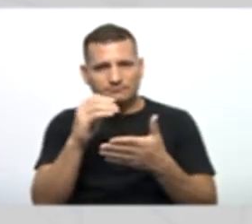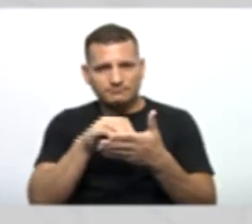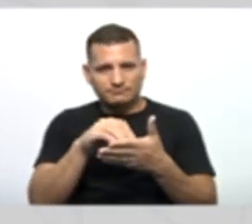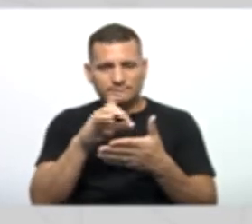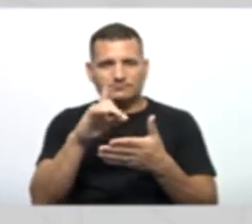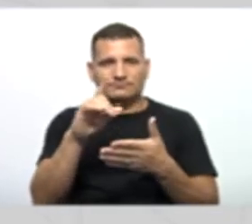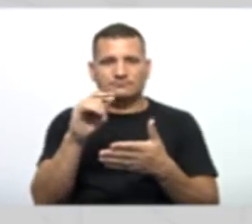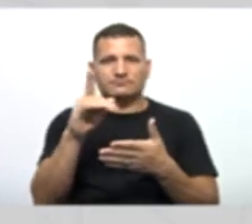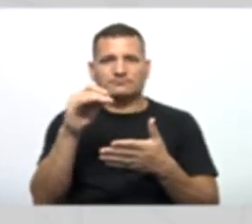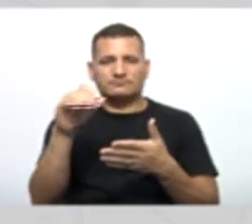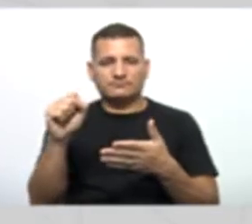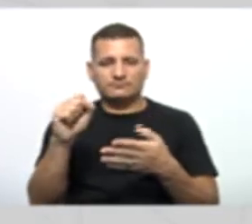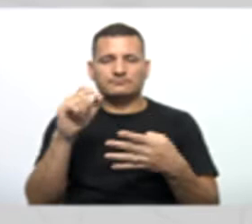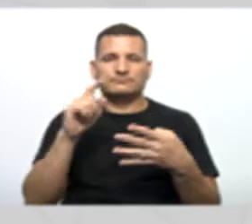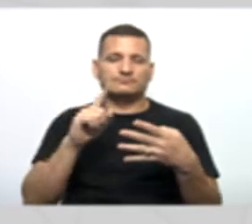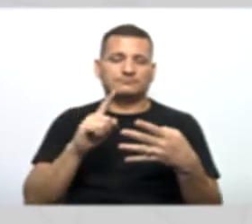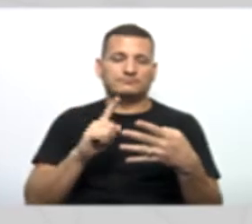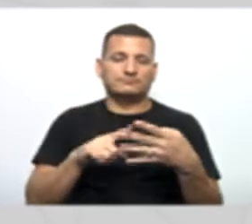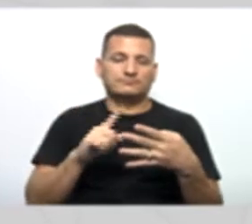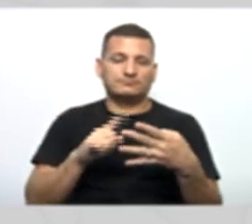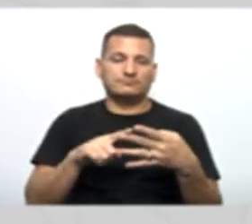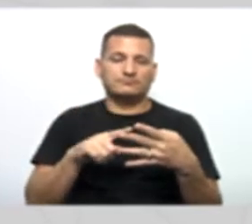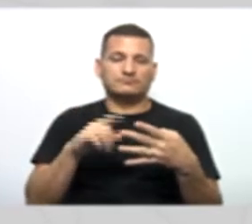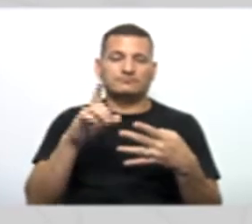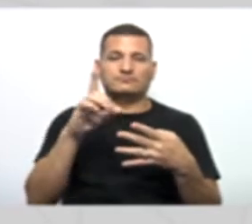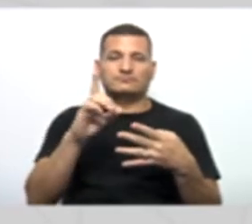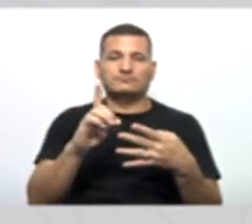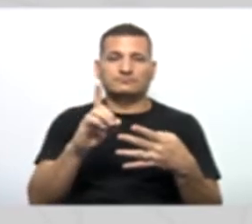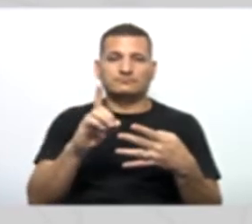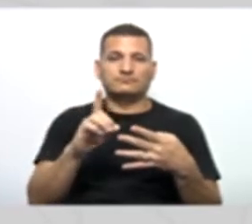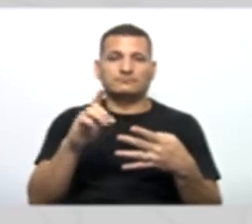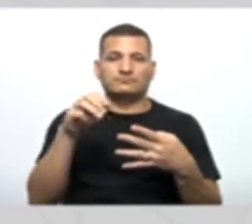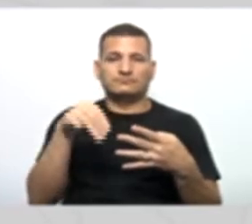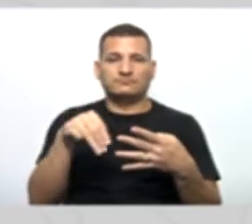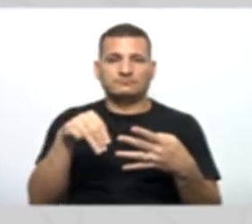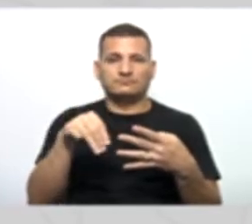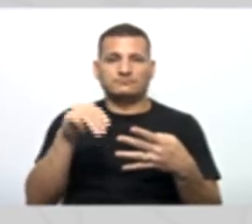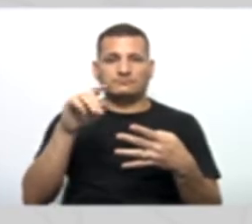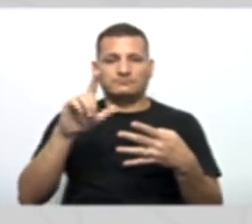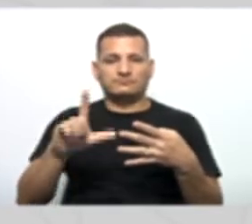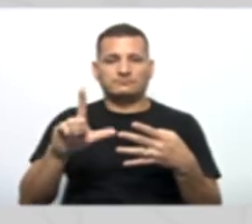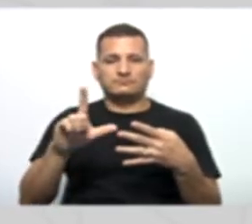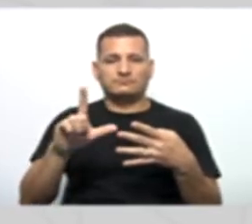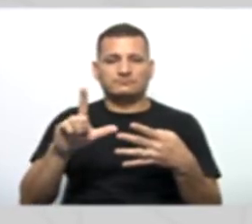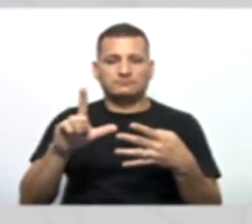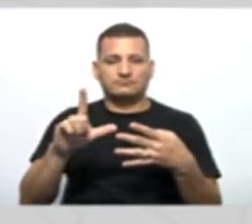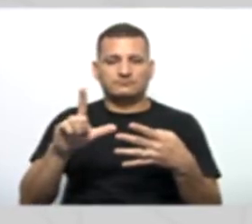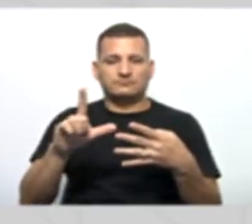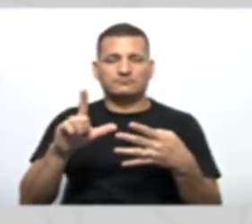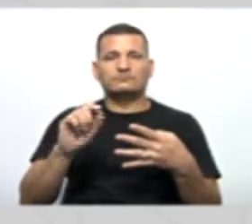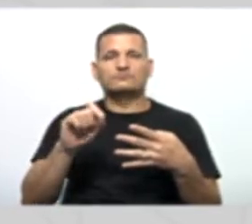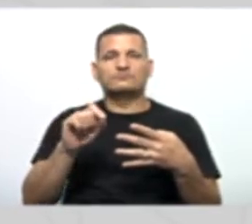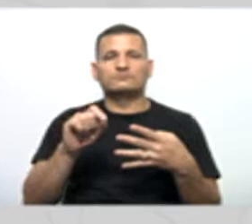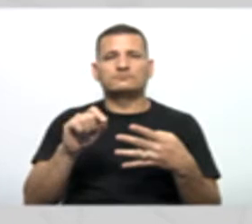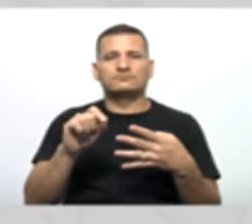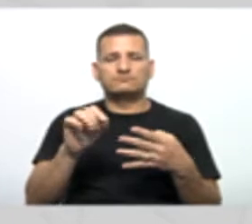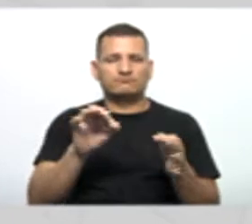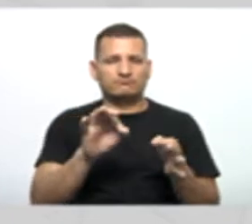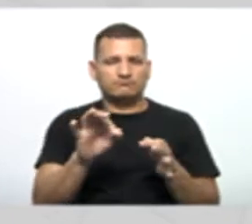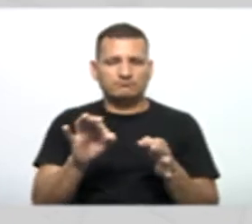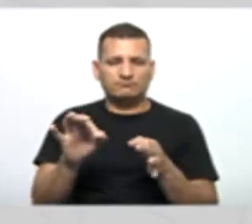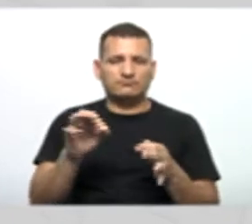DML, linguagem de manipulação de dados, Data Manipulation Language. O que importa aqui é o Mzinho ali, ó, deixei de